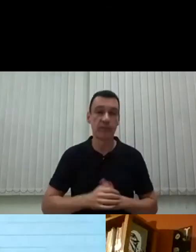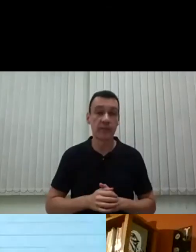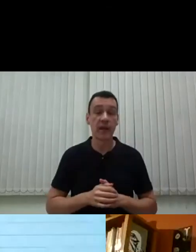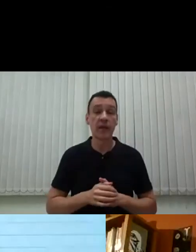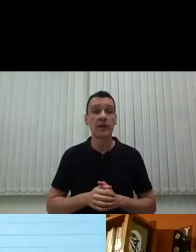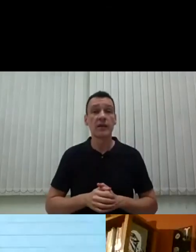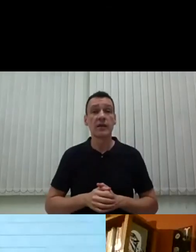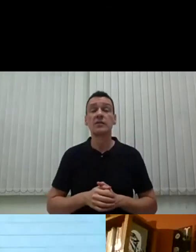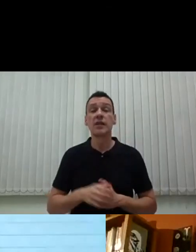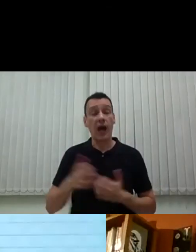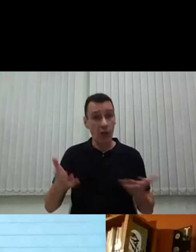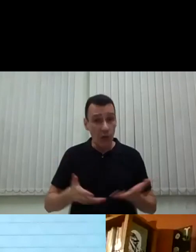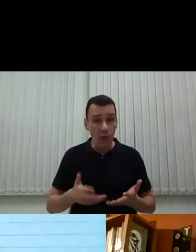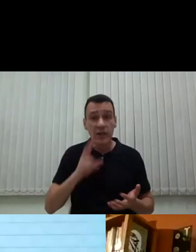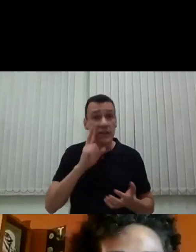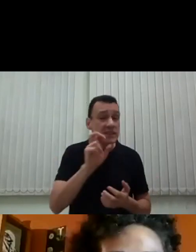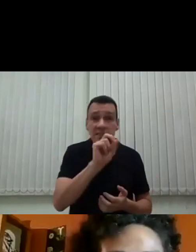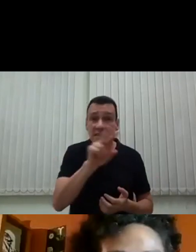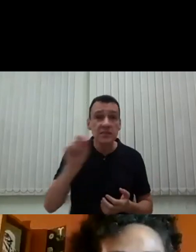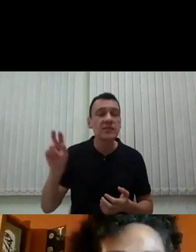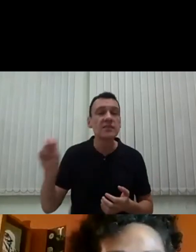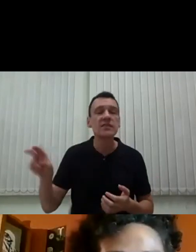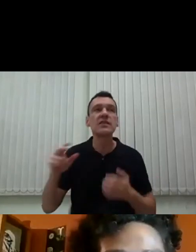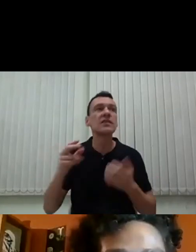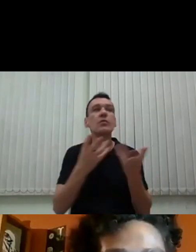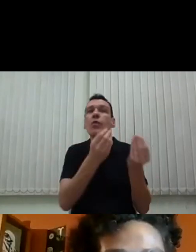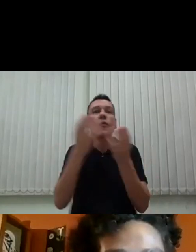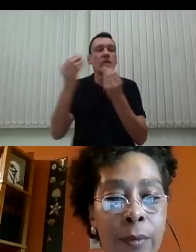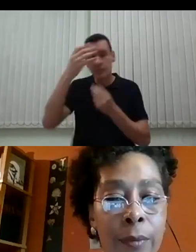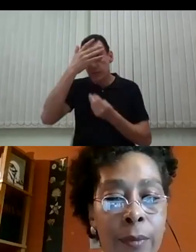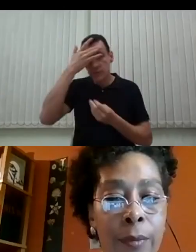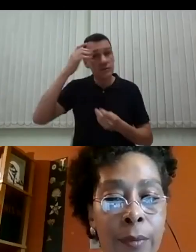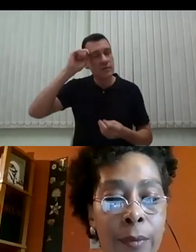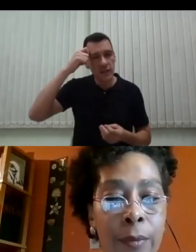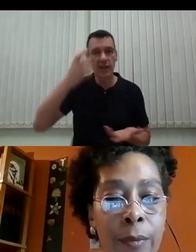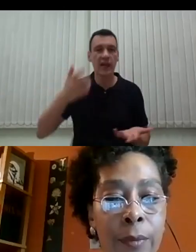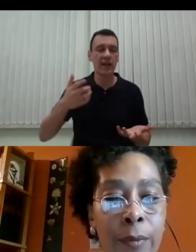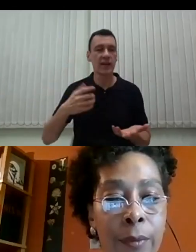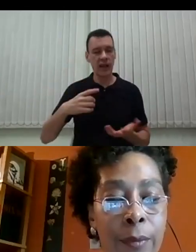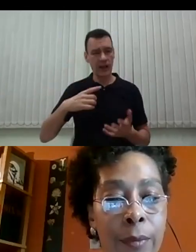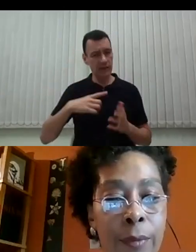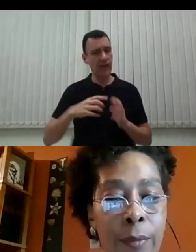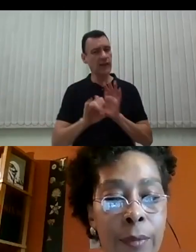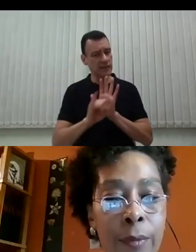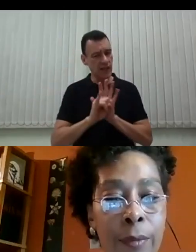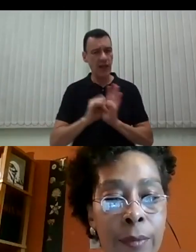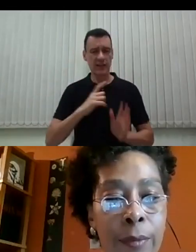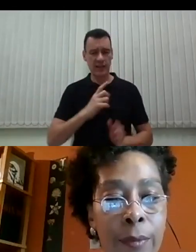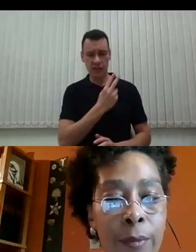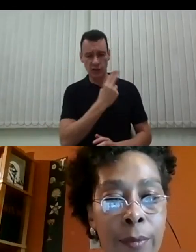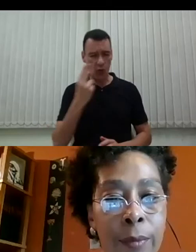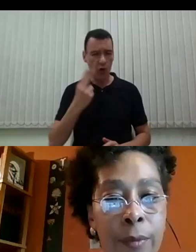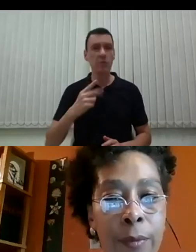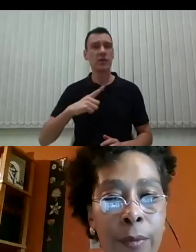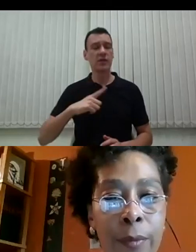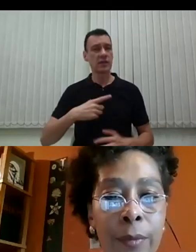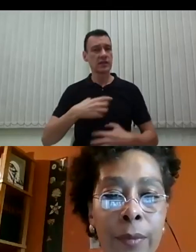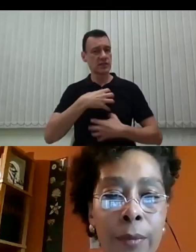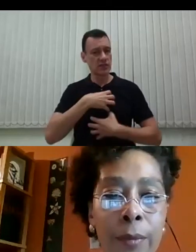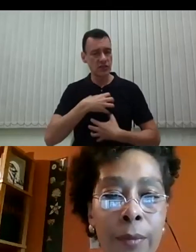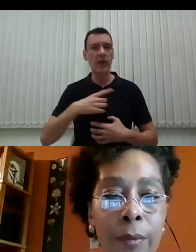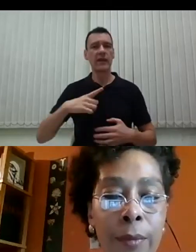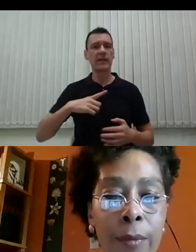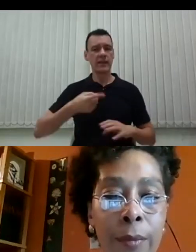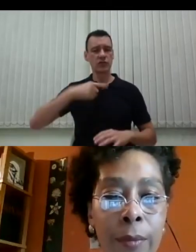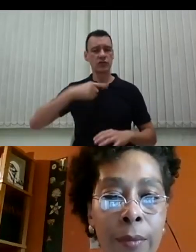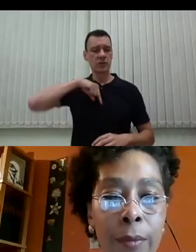pessoas negras, né? Tem nome, tem sobrenome, tem subjetividade, tem sentimento, porque quando a gente